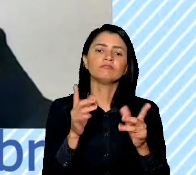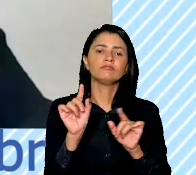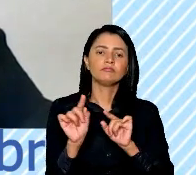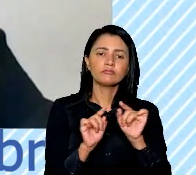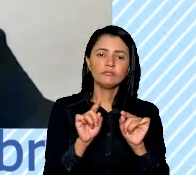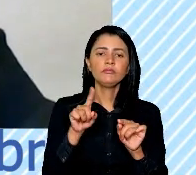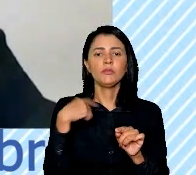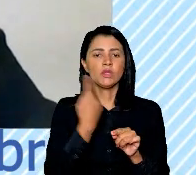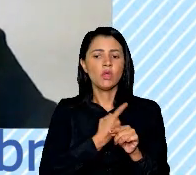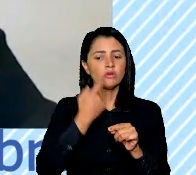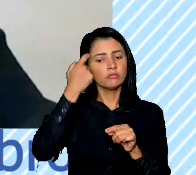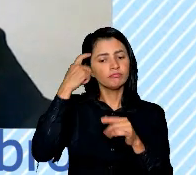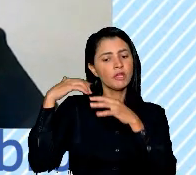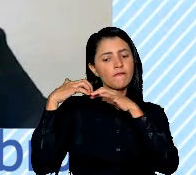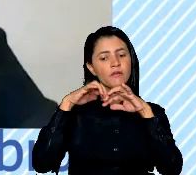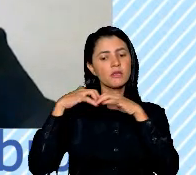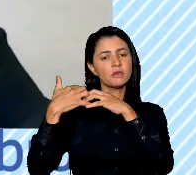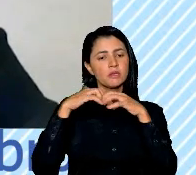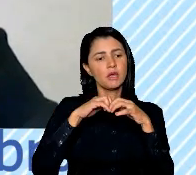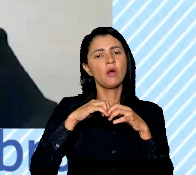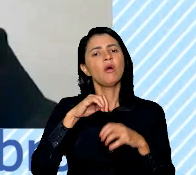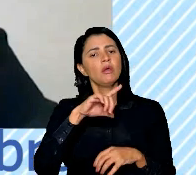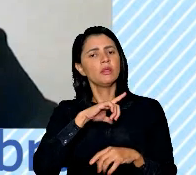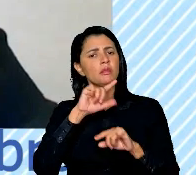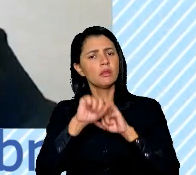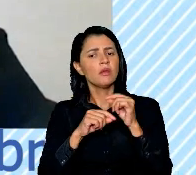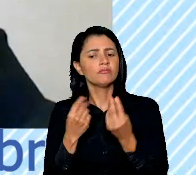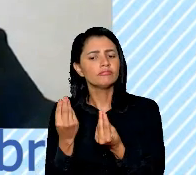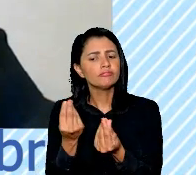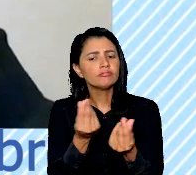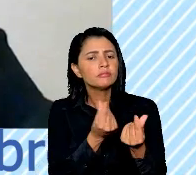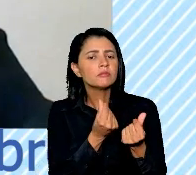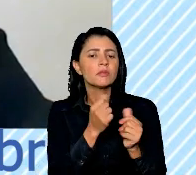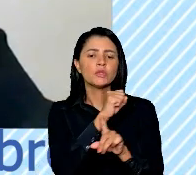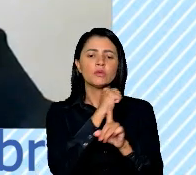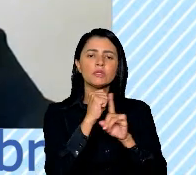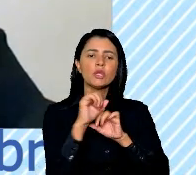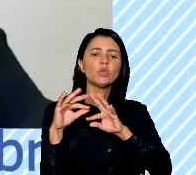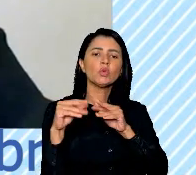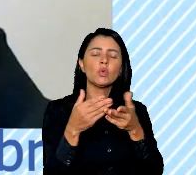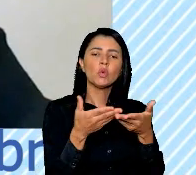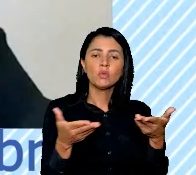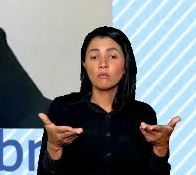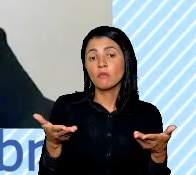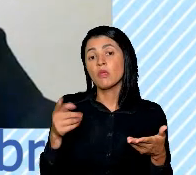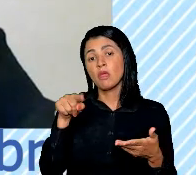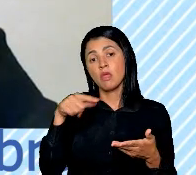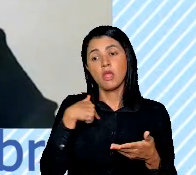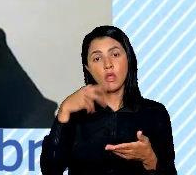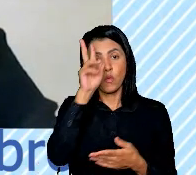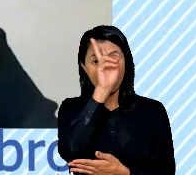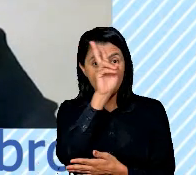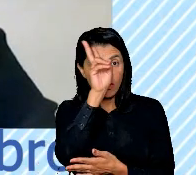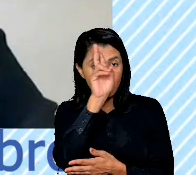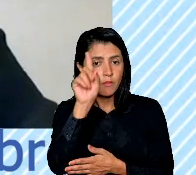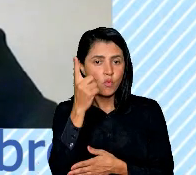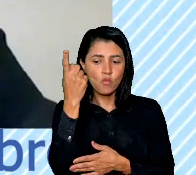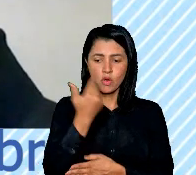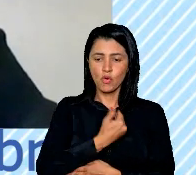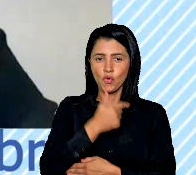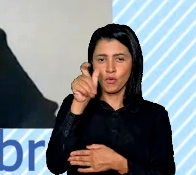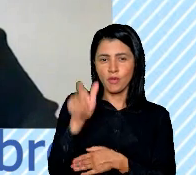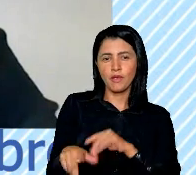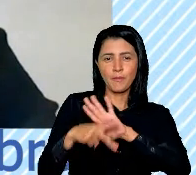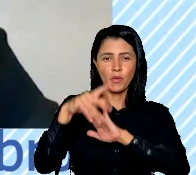nossa reflexão. Nós temos que sensibilizar a sociedade como um todo, e agora eu me lembro de uma colega aqui do